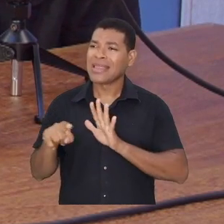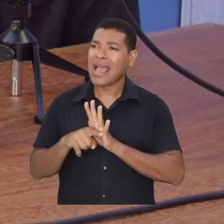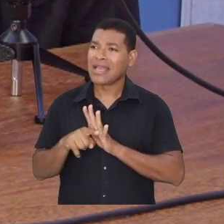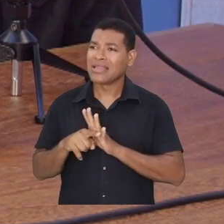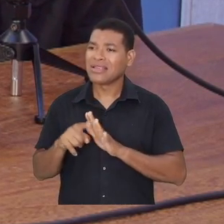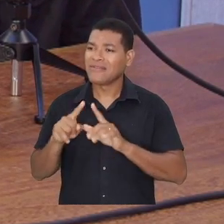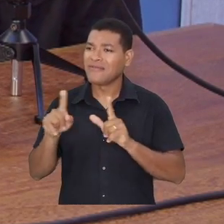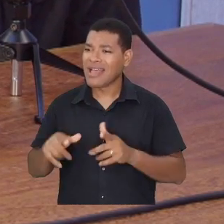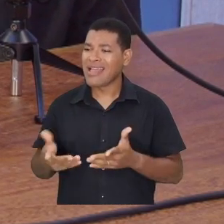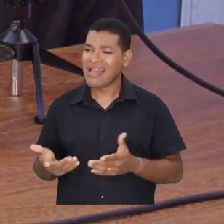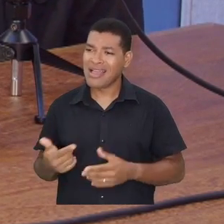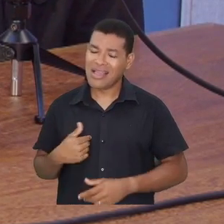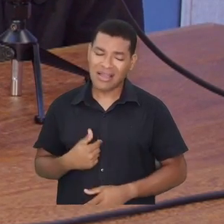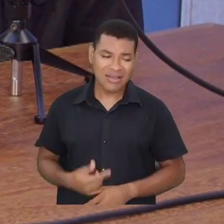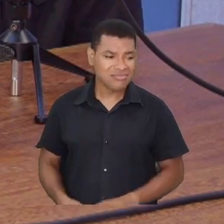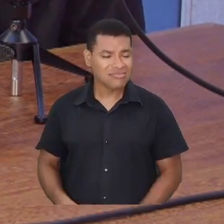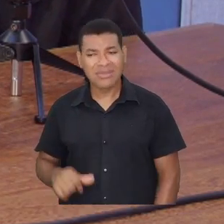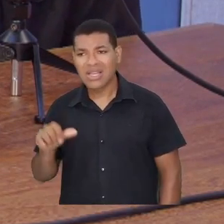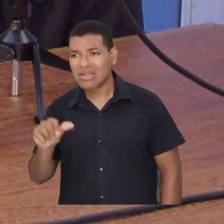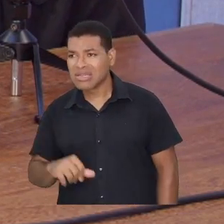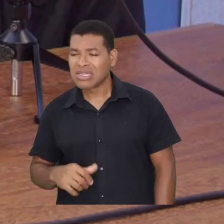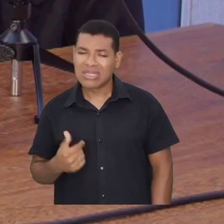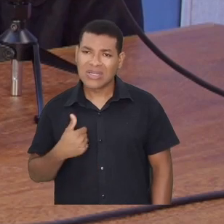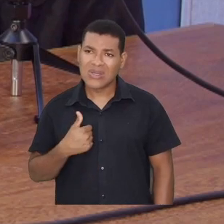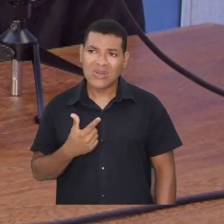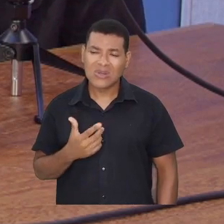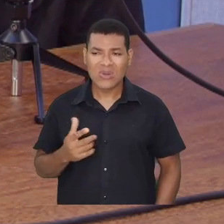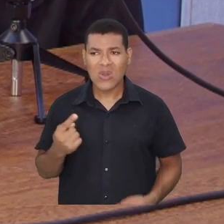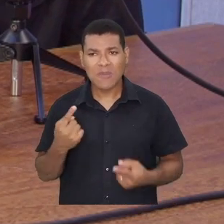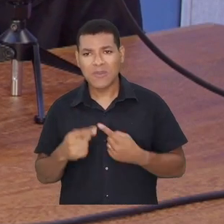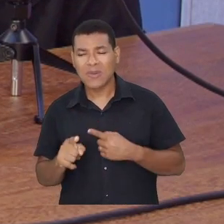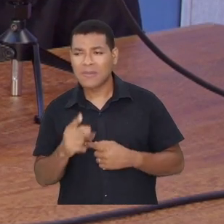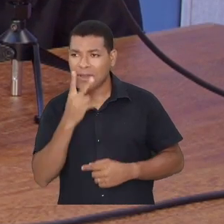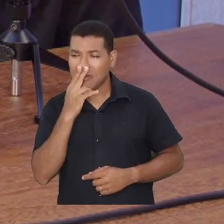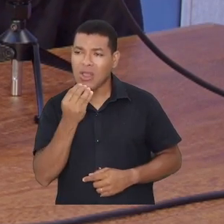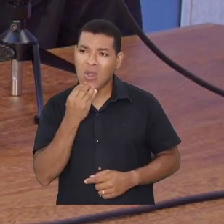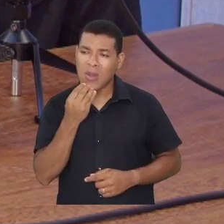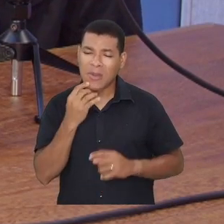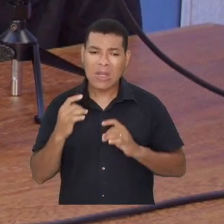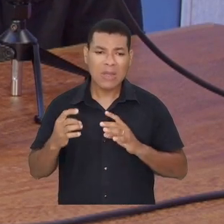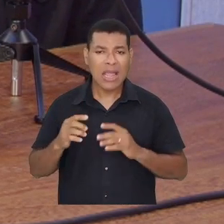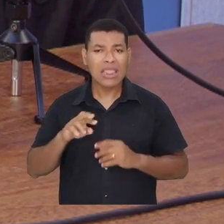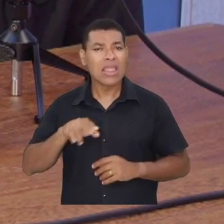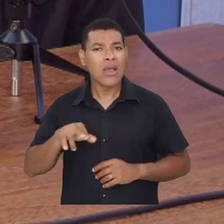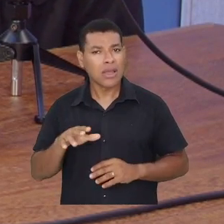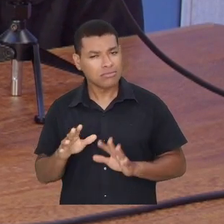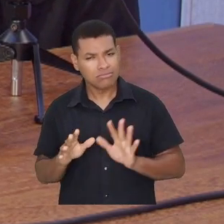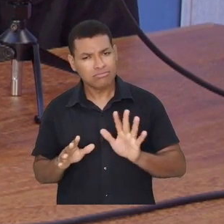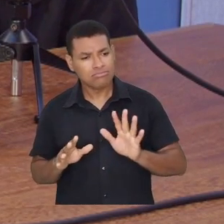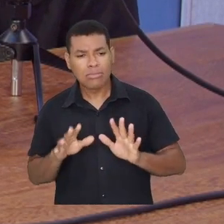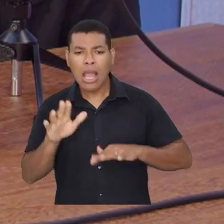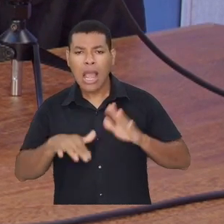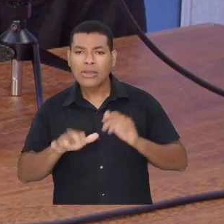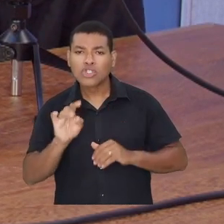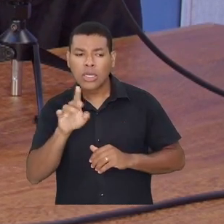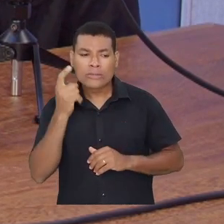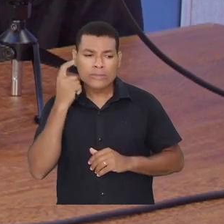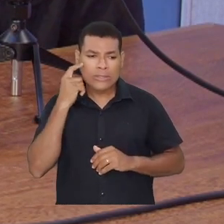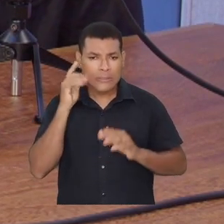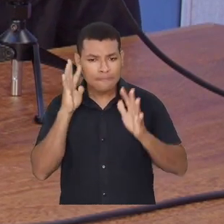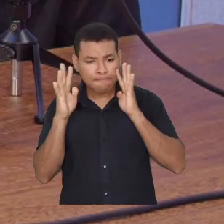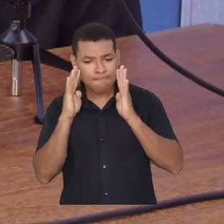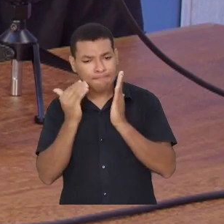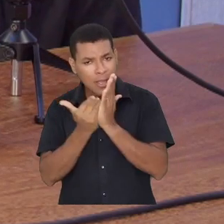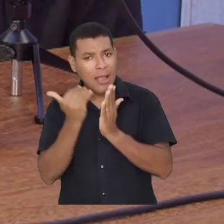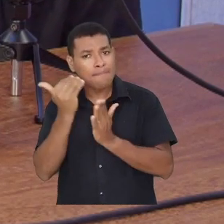alguma vaga ou algo assim, como algo que diz necessariamente uma oportunidade, um feedback sobre ela. Às vezes você só tem que buscar um pouco mais